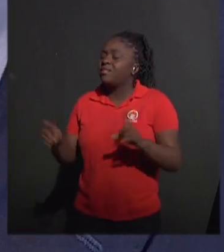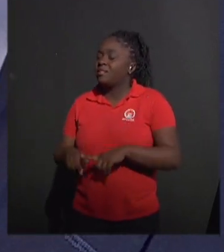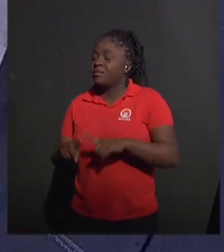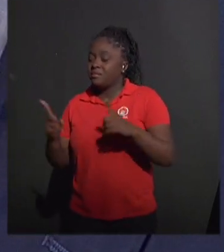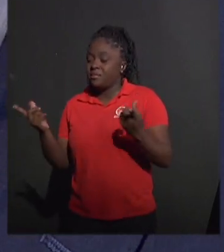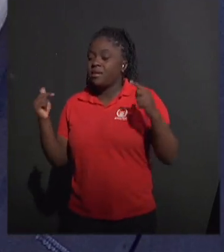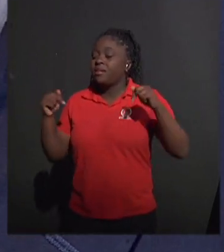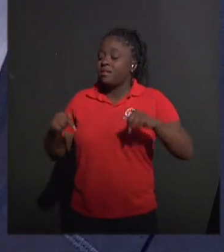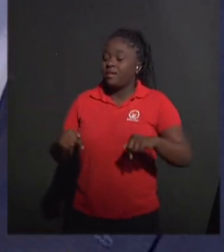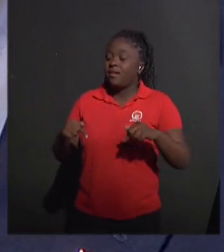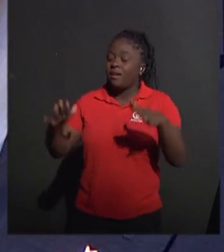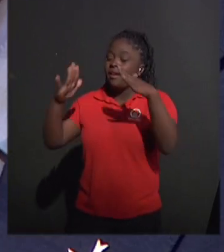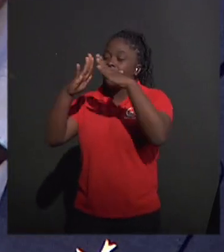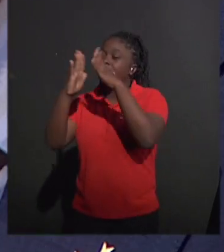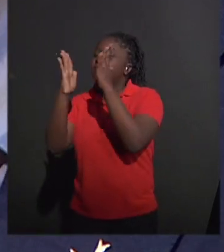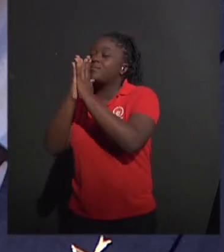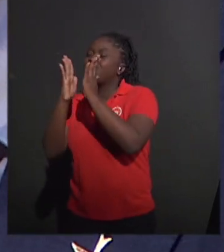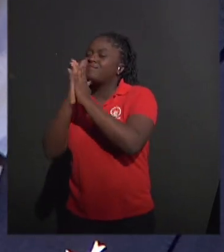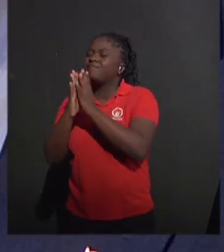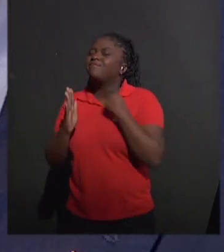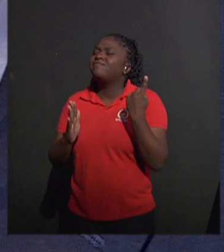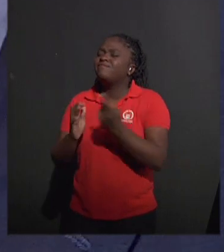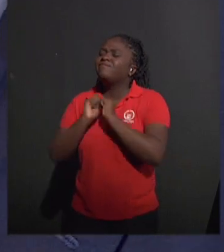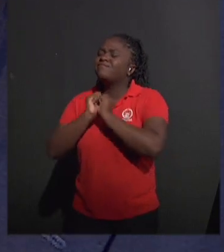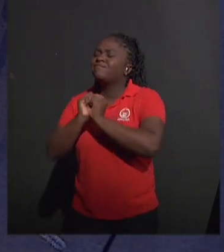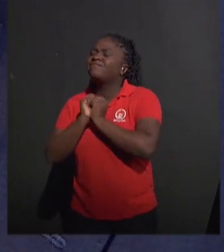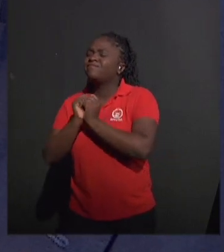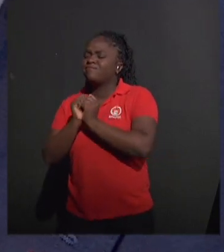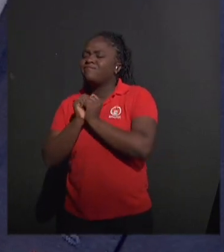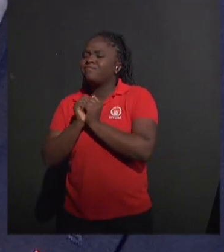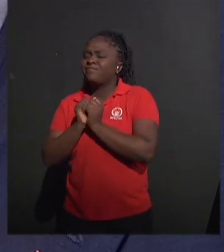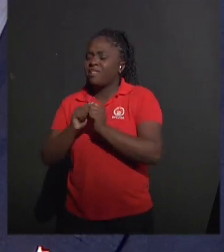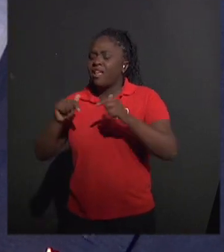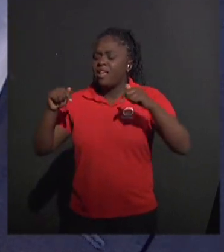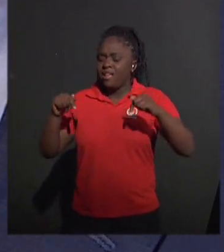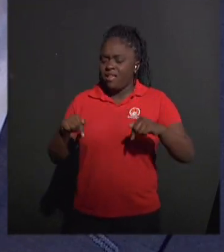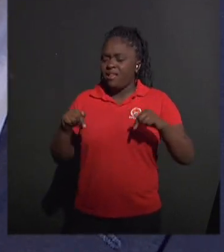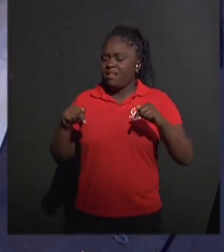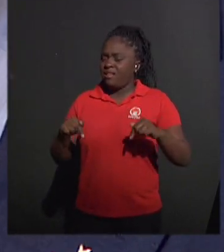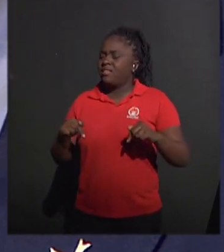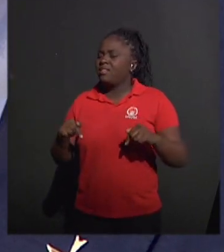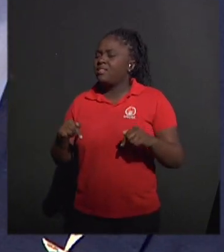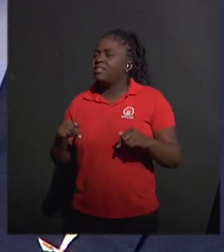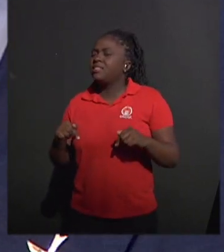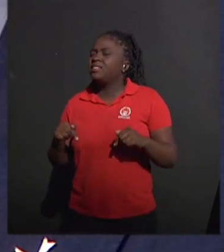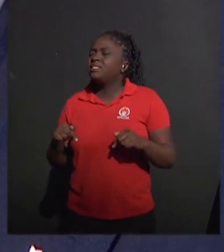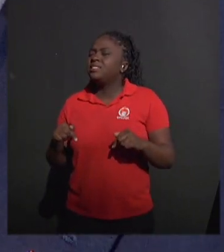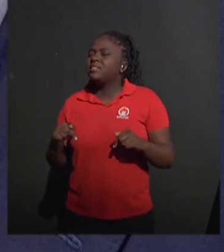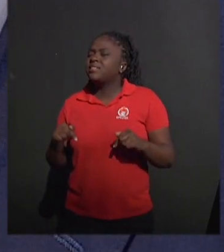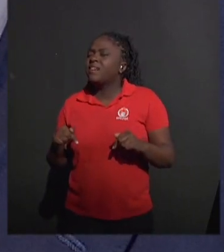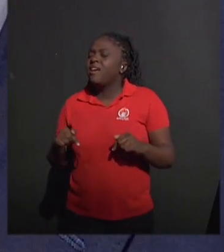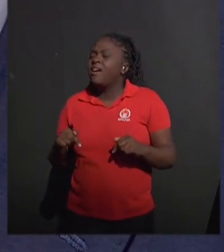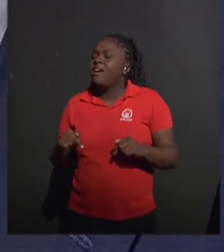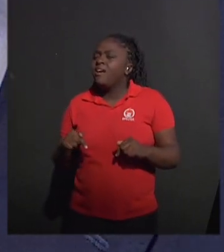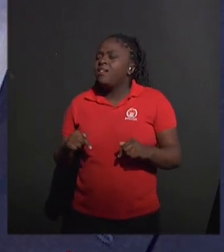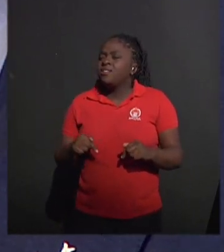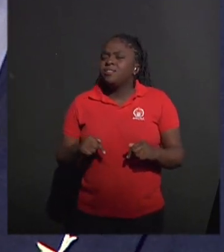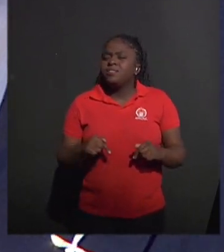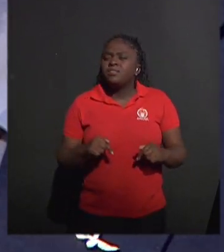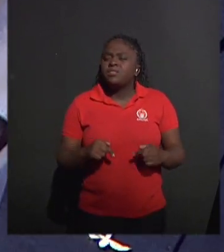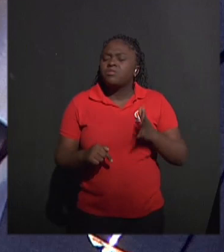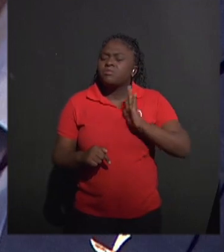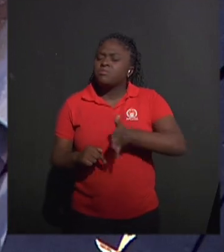chamada casa de oração, Senhor. Nesse lugar, ó Deus, quantas milhares, milhões